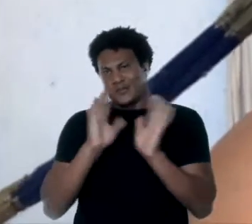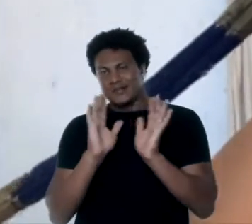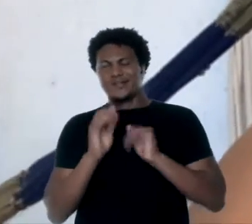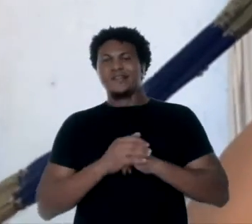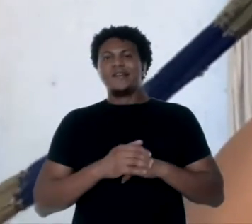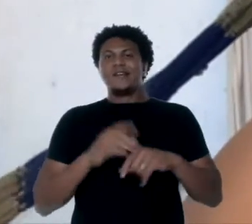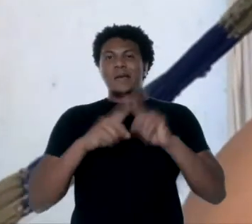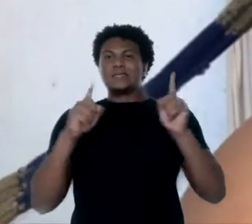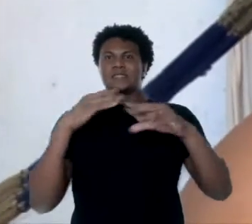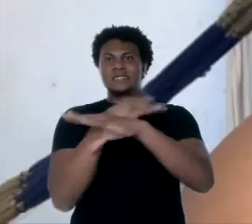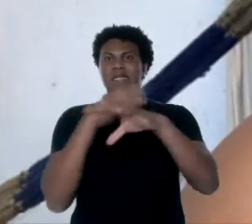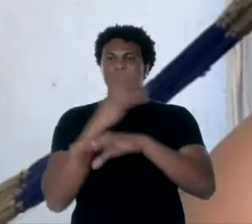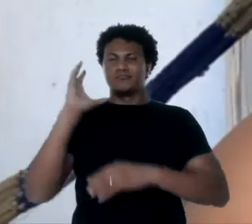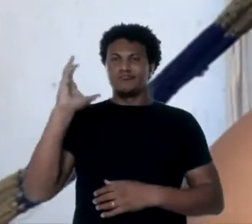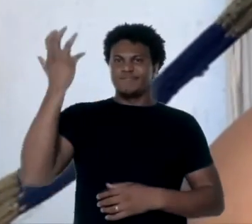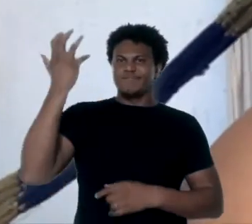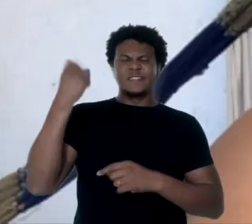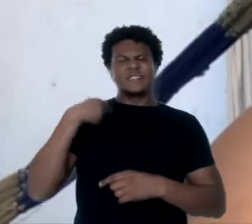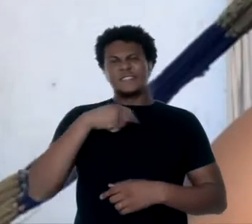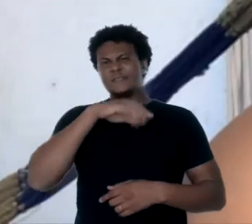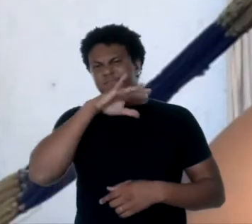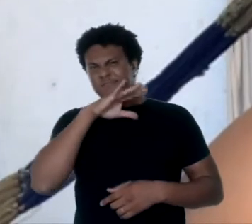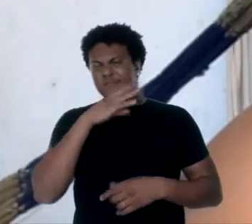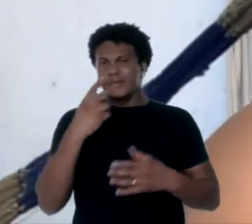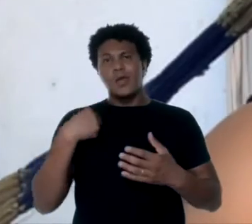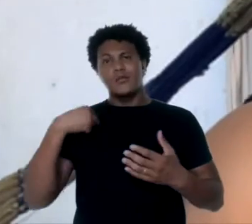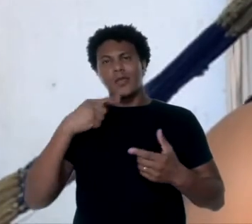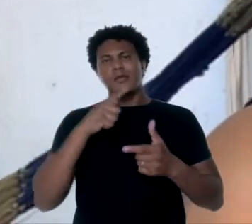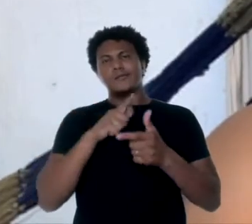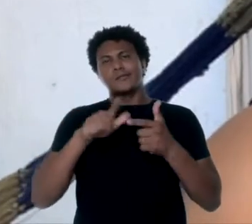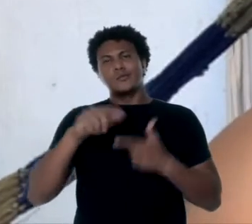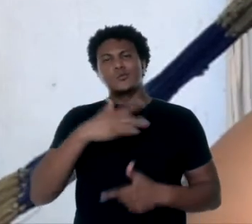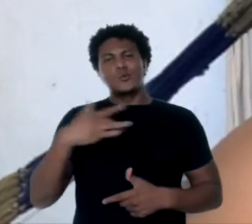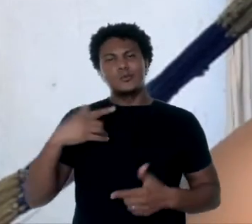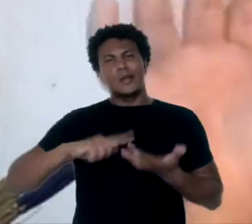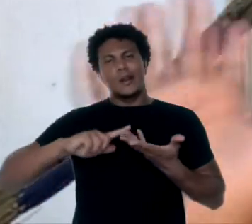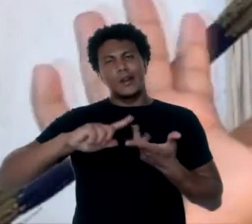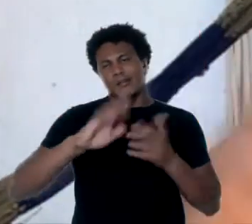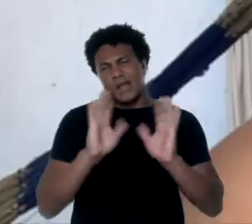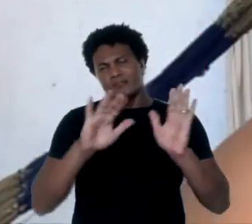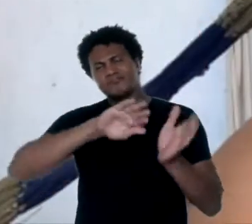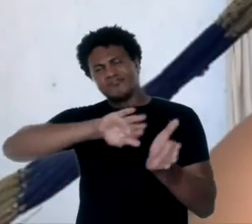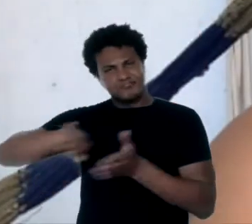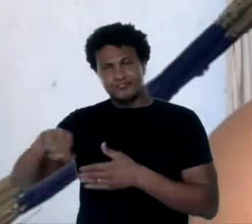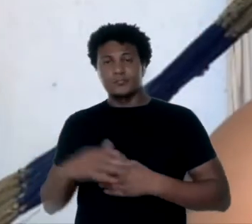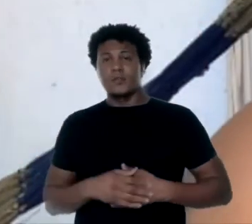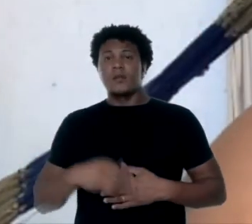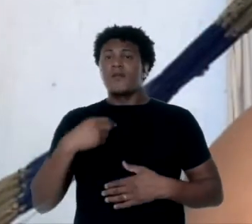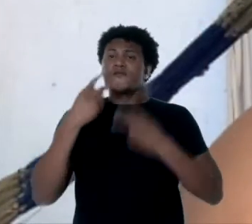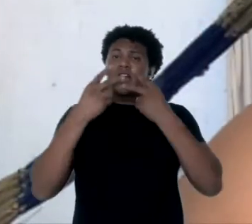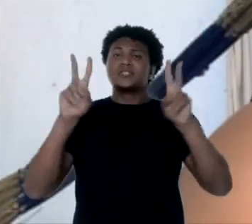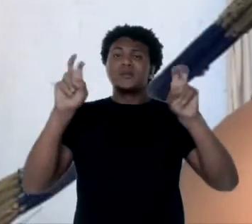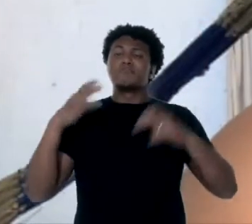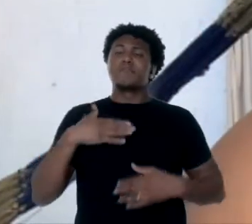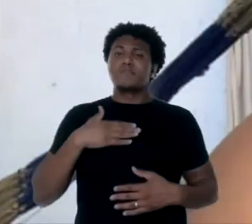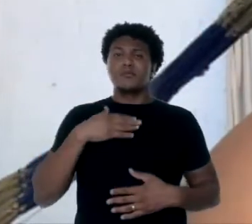perguntem, mas esse clima dessa cidade não é muito bom pra mim. Eu tenho várias doenças crônicas, enfim, não vem ao caso.